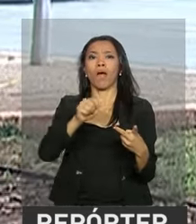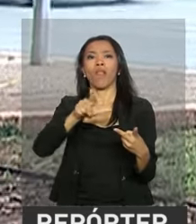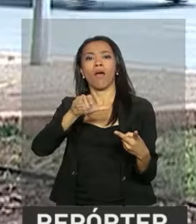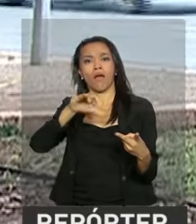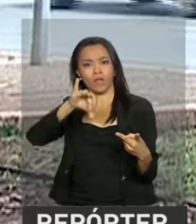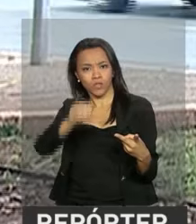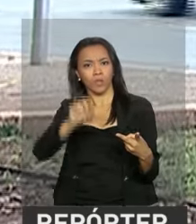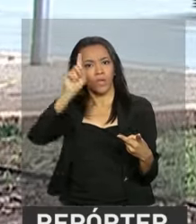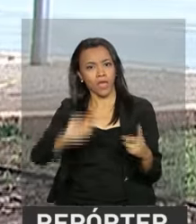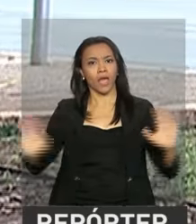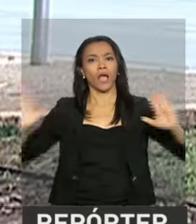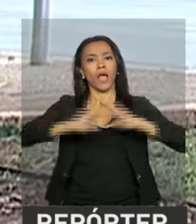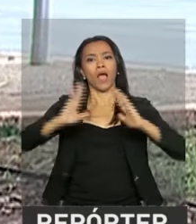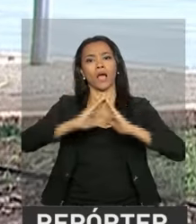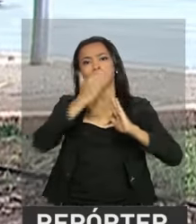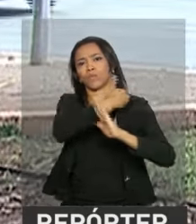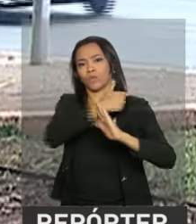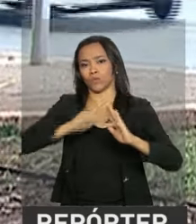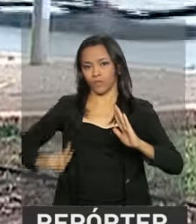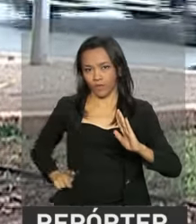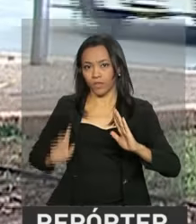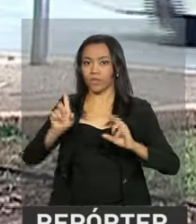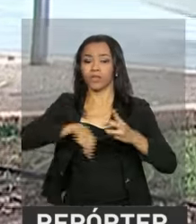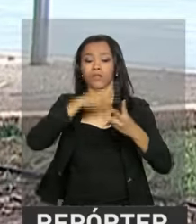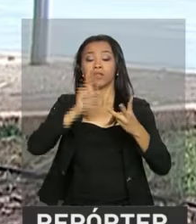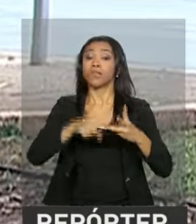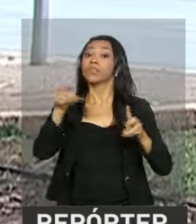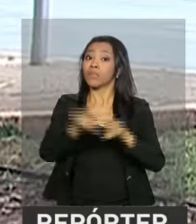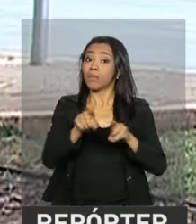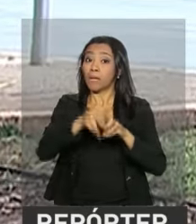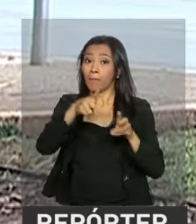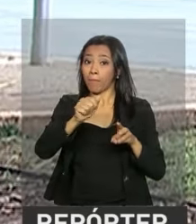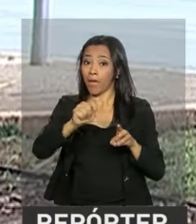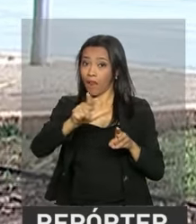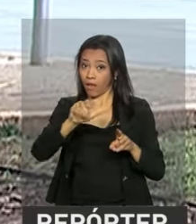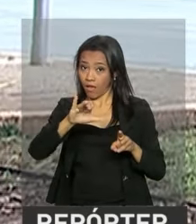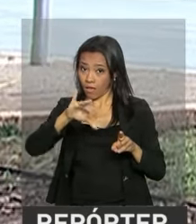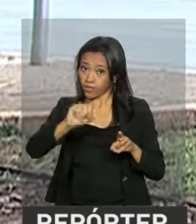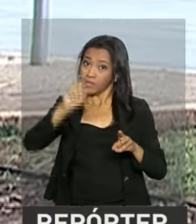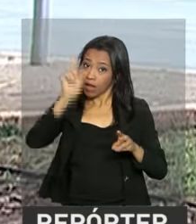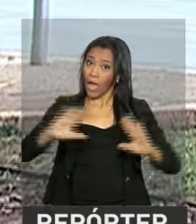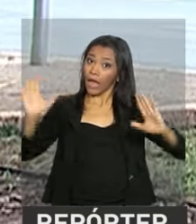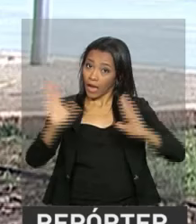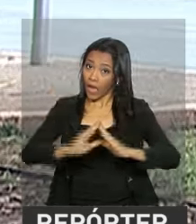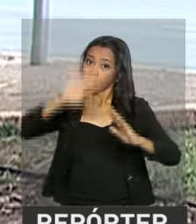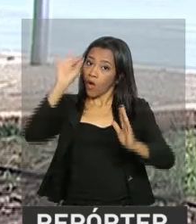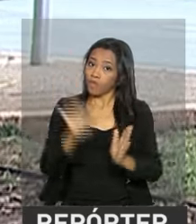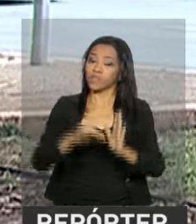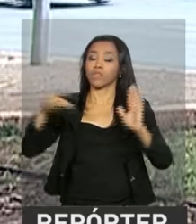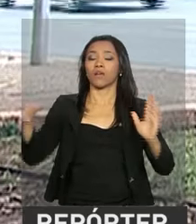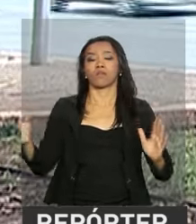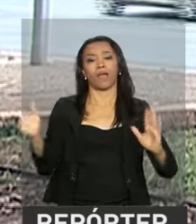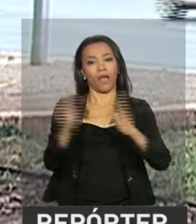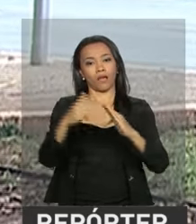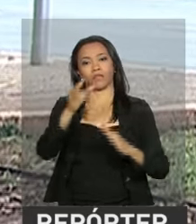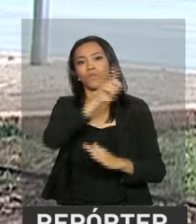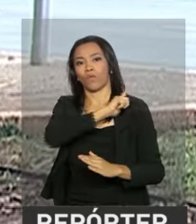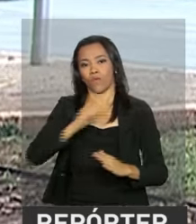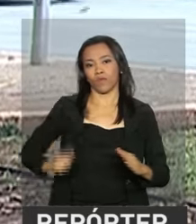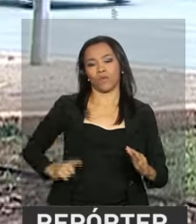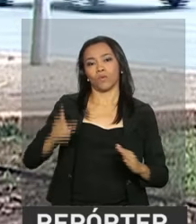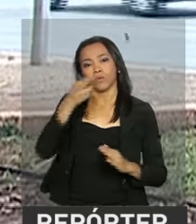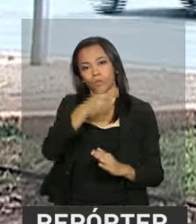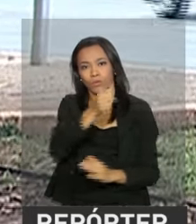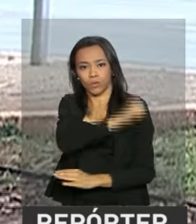que é sede do governo do estado do rio também o palácio das laranjeiras que a residência oficial do governador do rio e ainda na central do